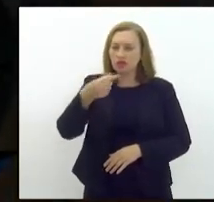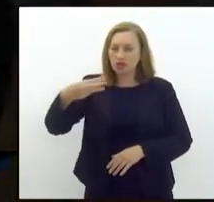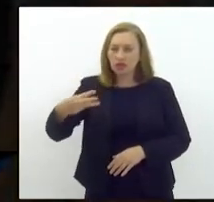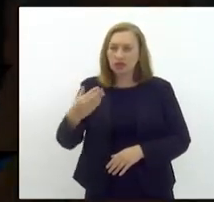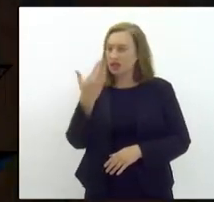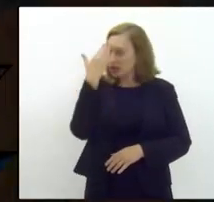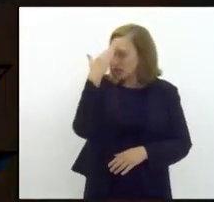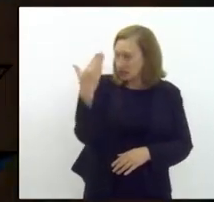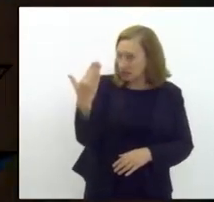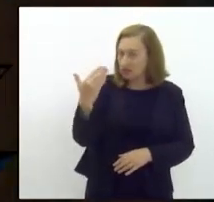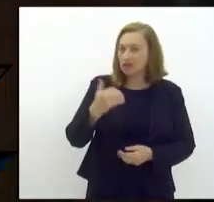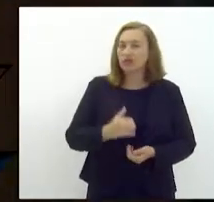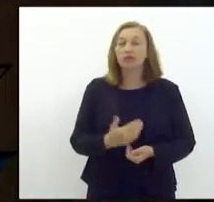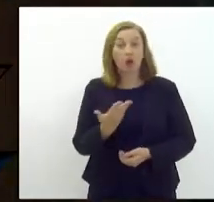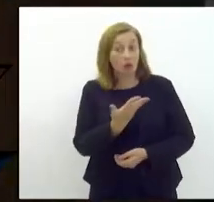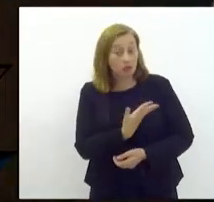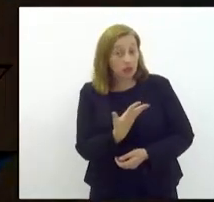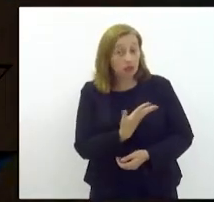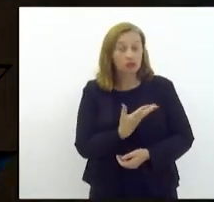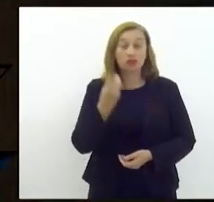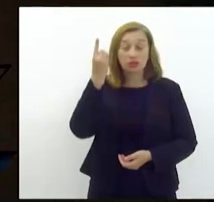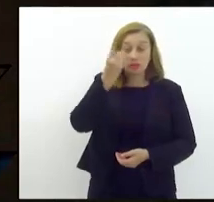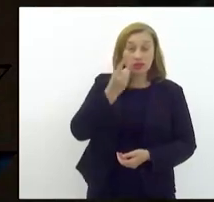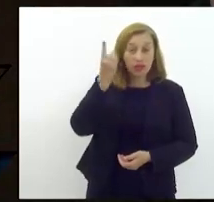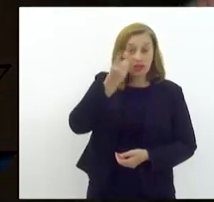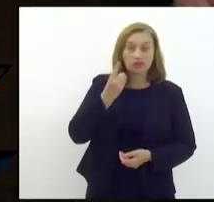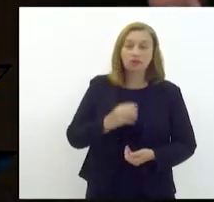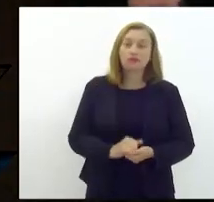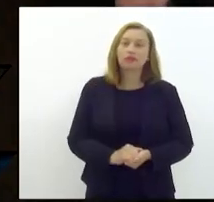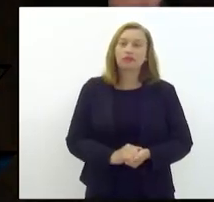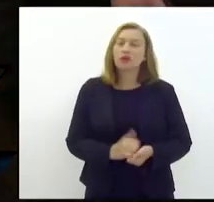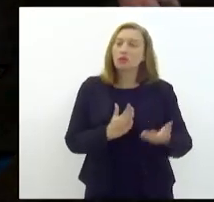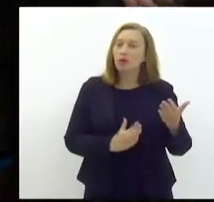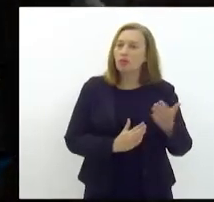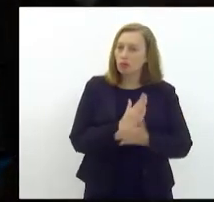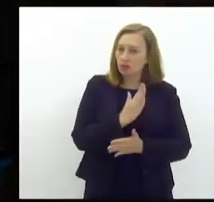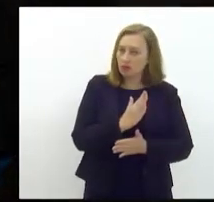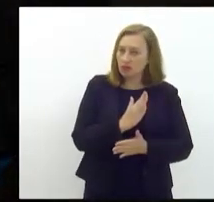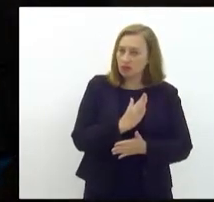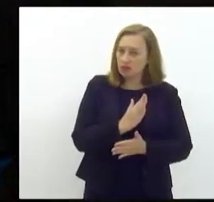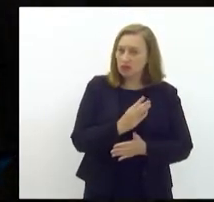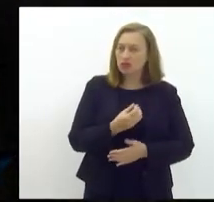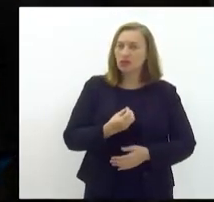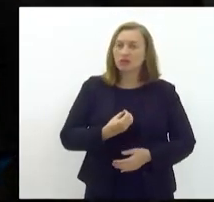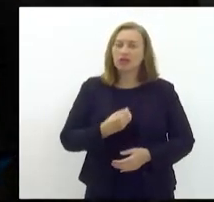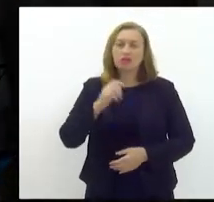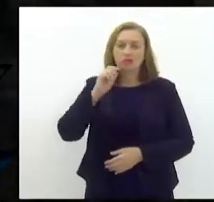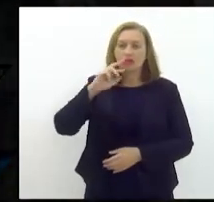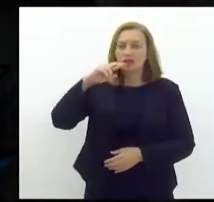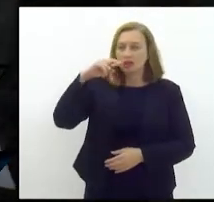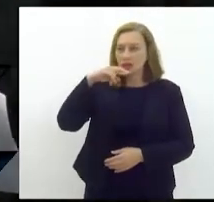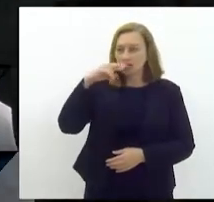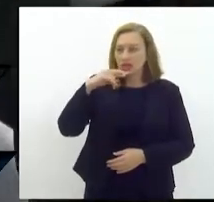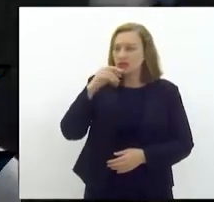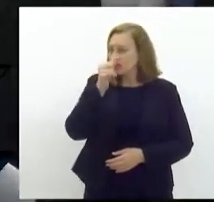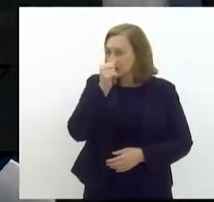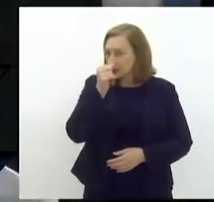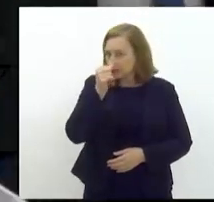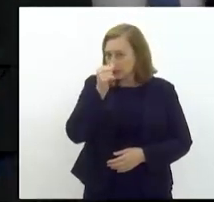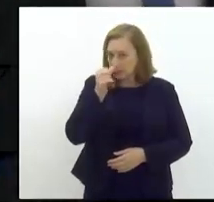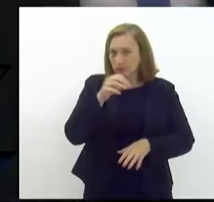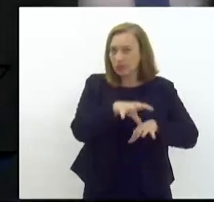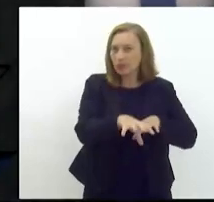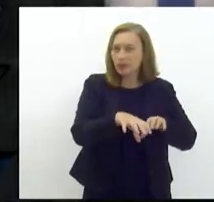de agradecer aos meus amigos deputados pela aprovação na concessão da medalha Tiradentes E o respectivo diploma